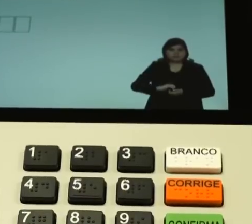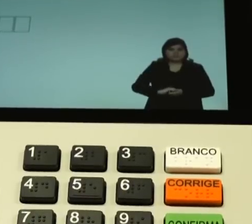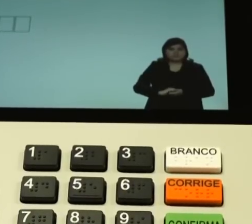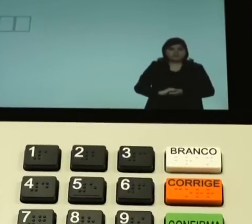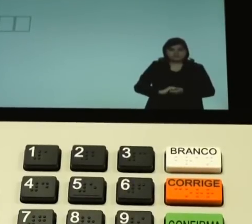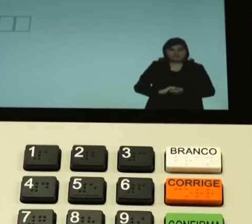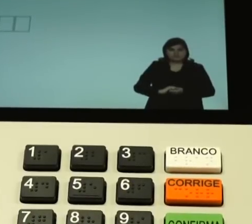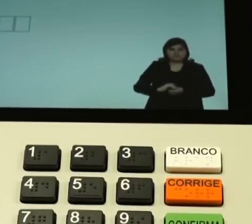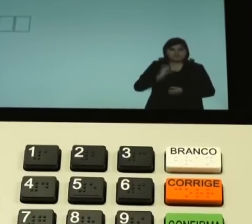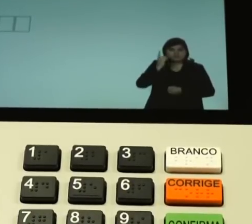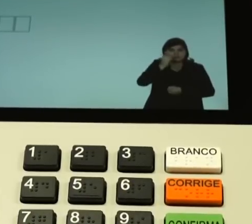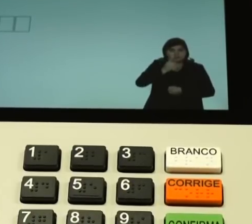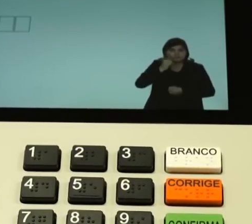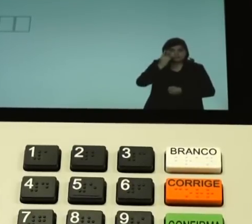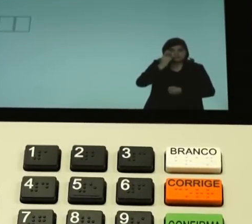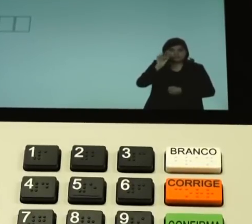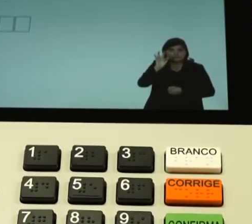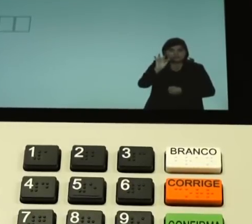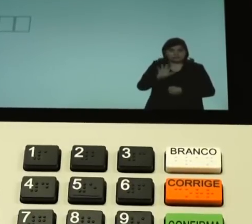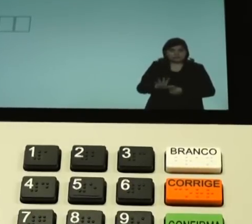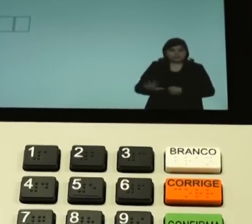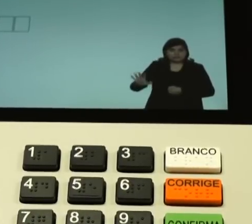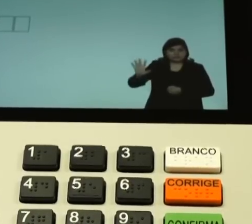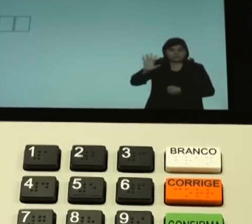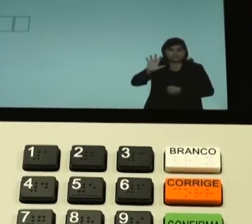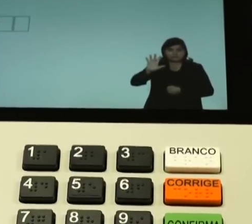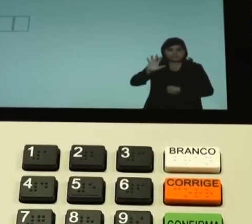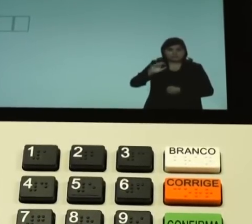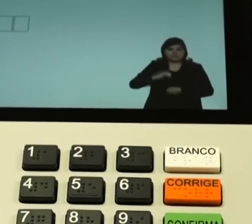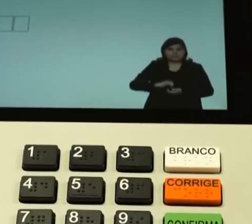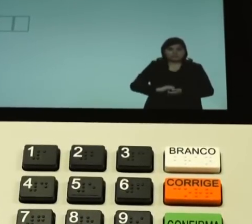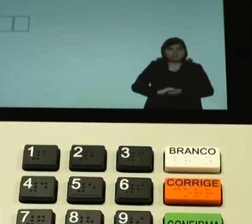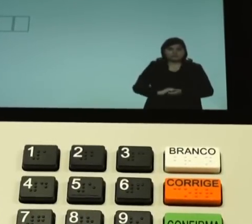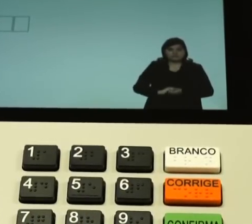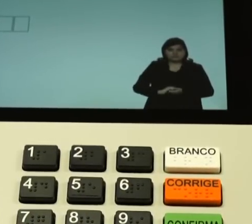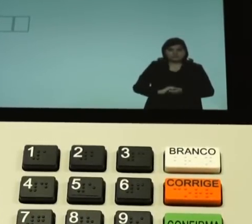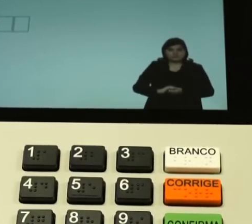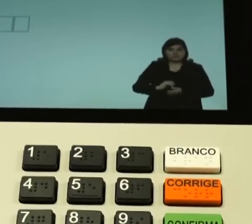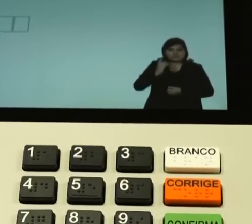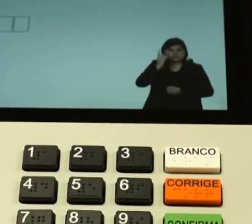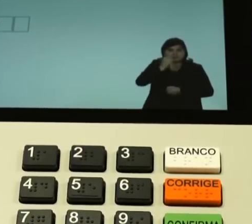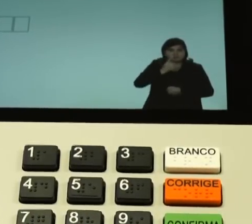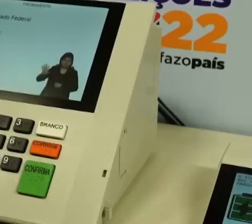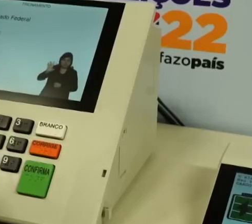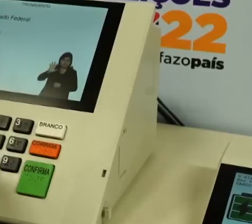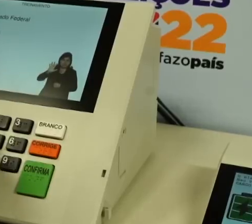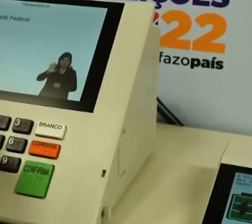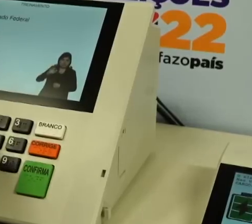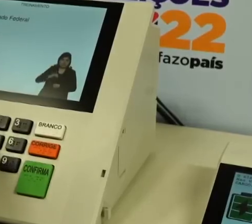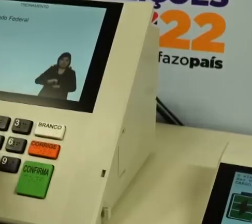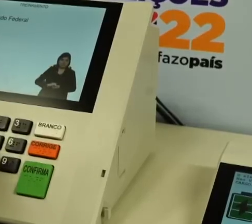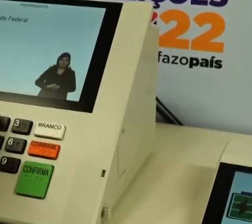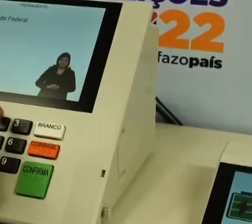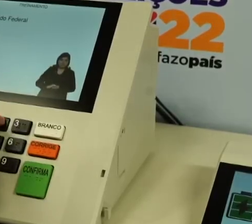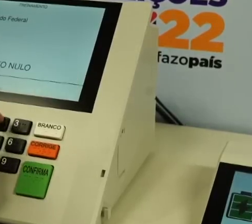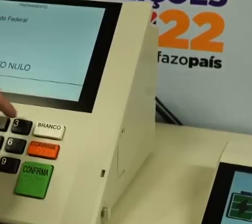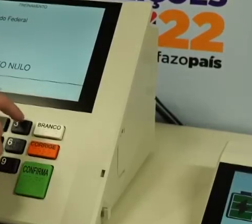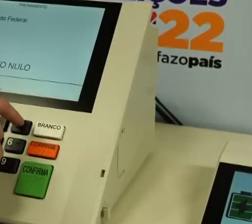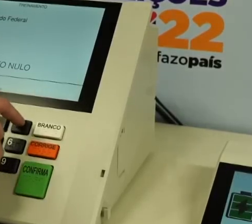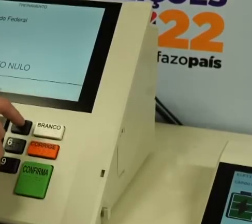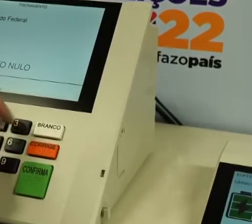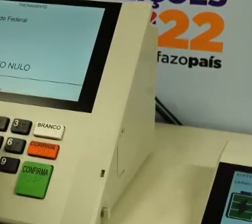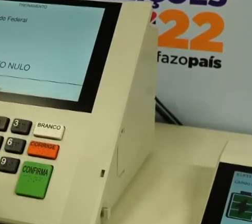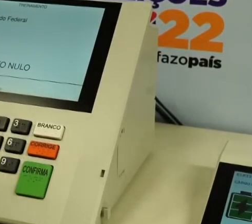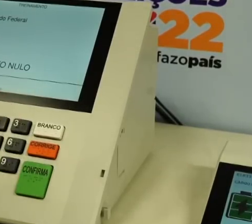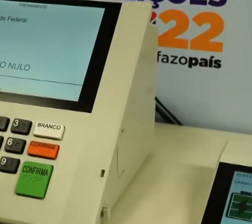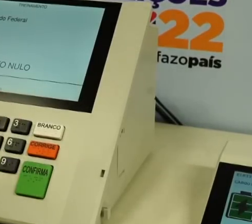obviamente demonstrada diretamente a participação do candidato nesta compra de voto, não é uma coisa que alguém fez em nome dele, tem que demonstrar um